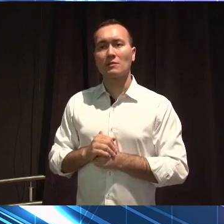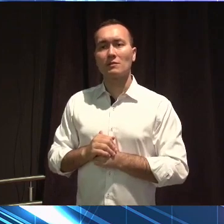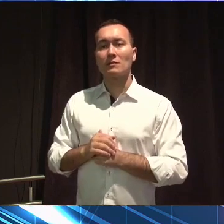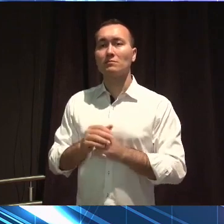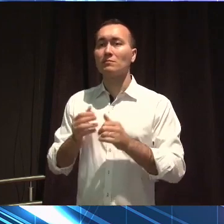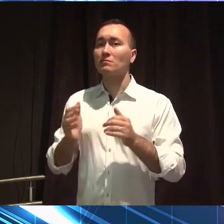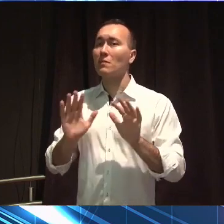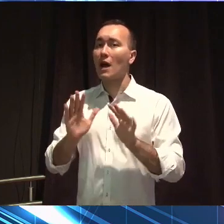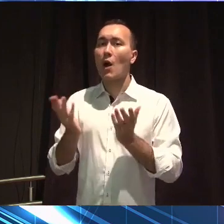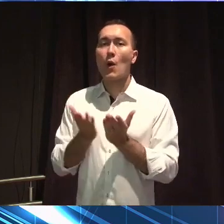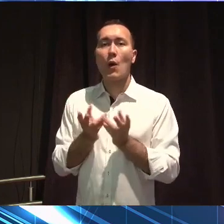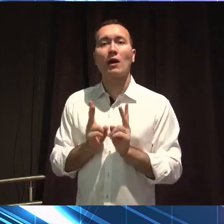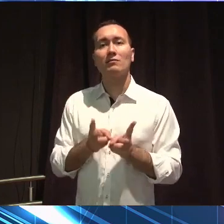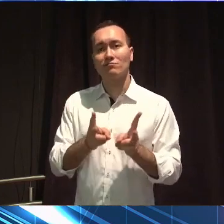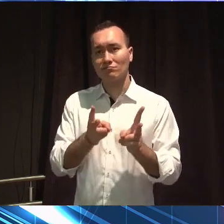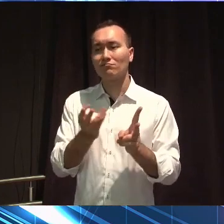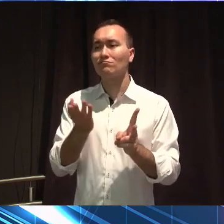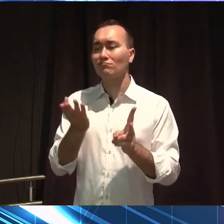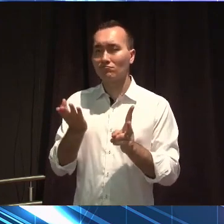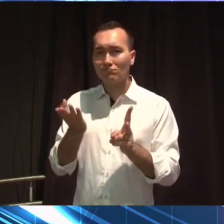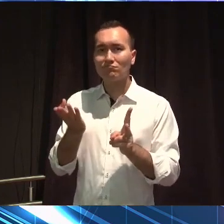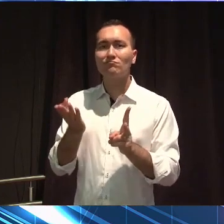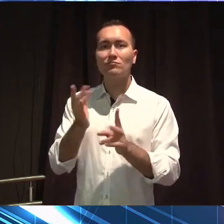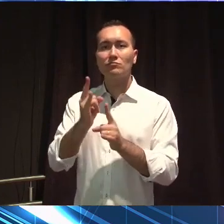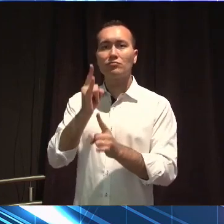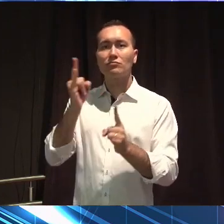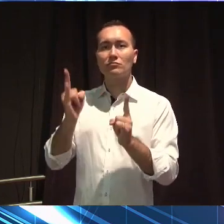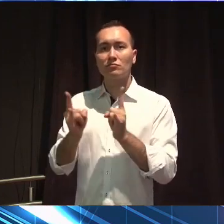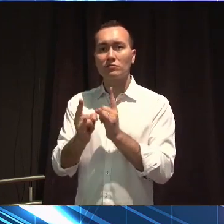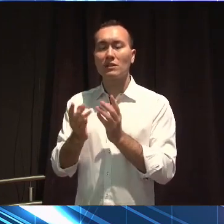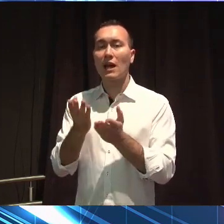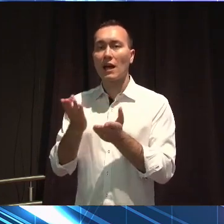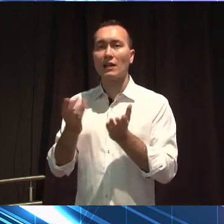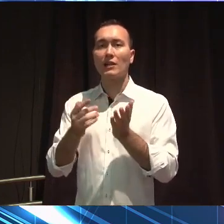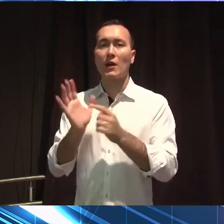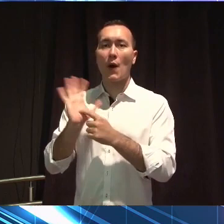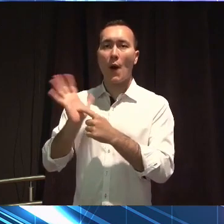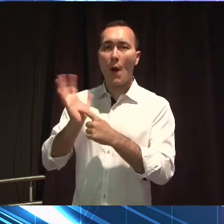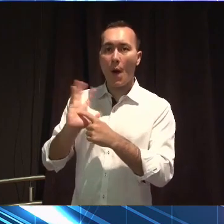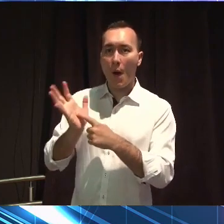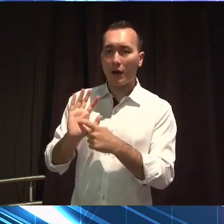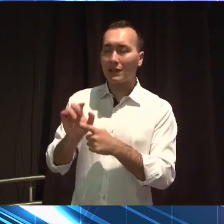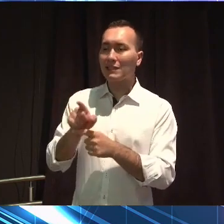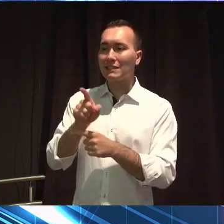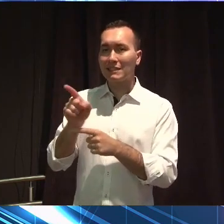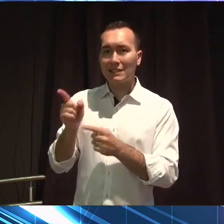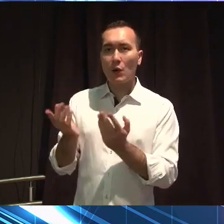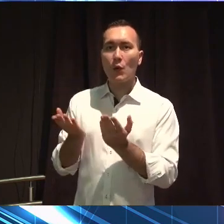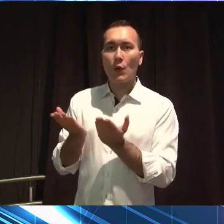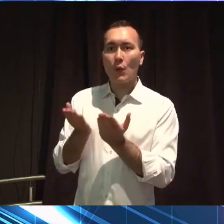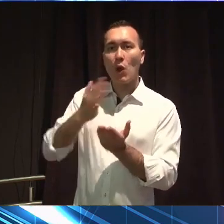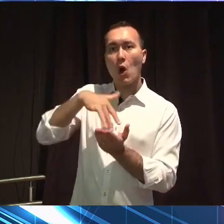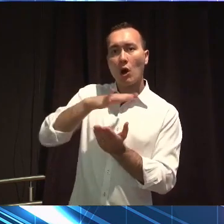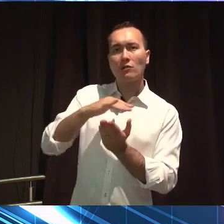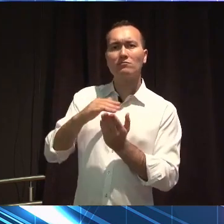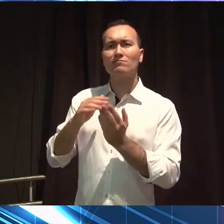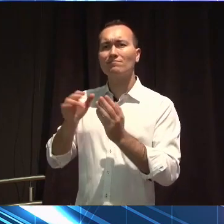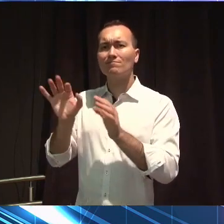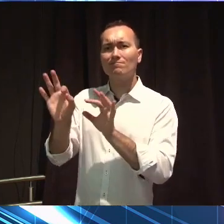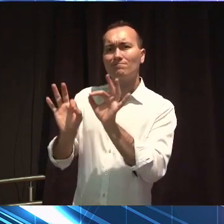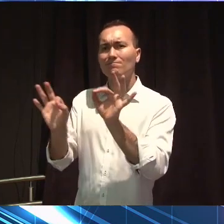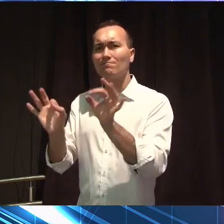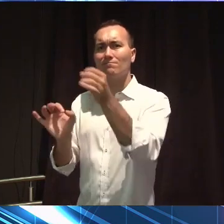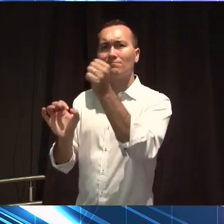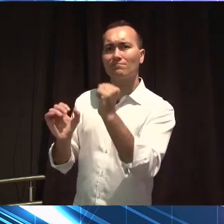a máquina toma excelentes decisões e muitas vezes é difícil diferenciar a máquina do ser humano, mas para muitas coisas, principalmente o que